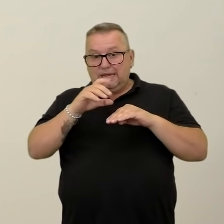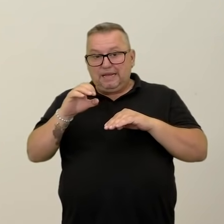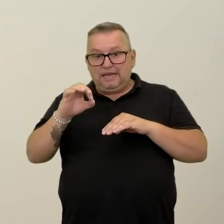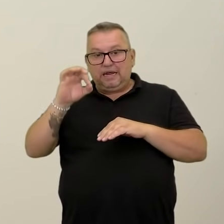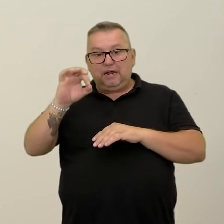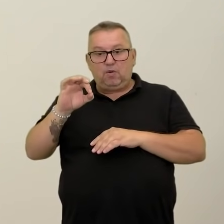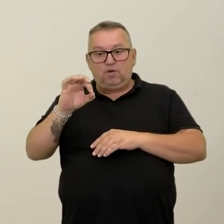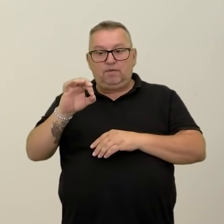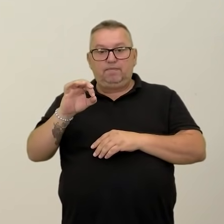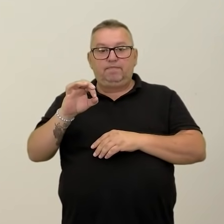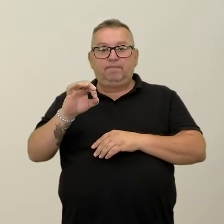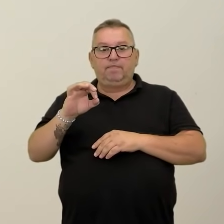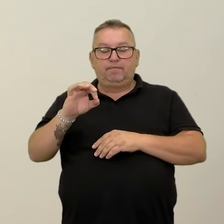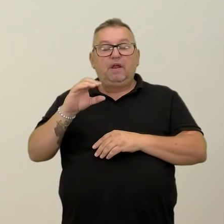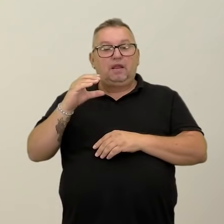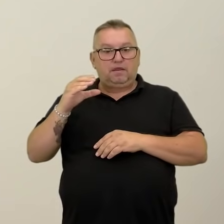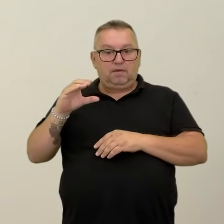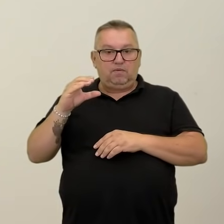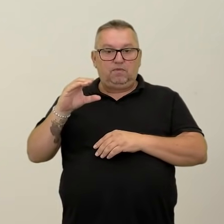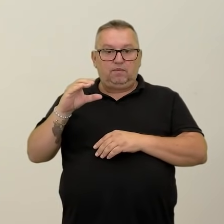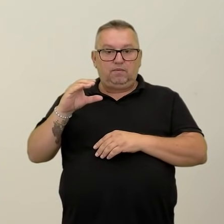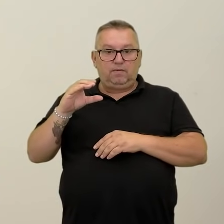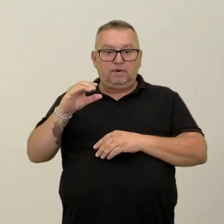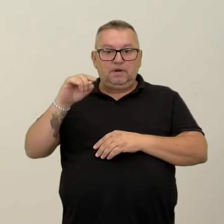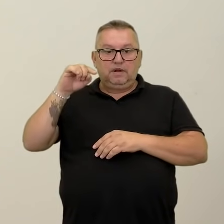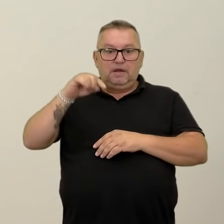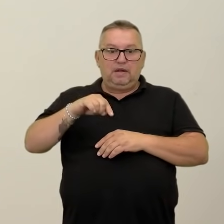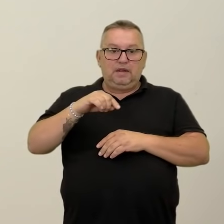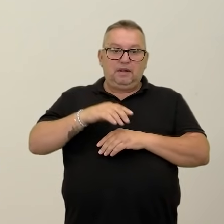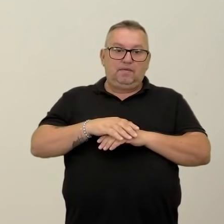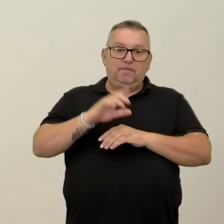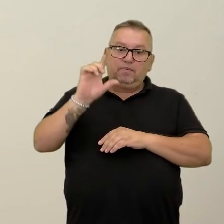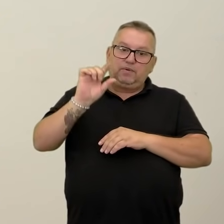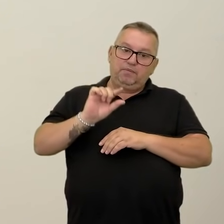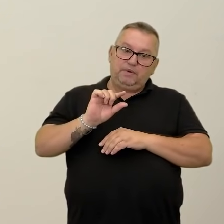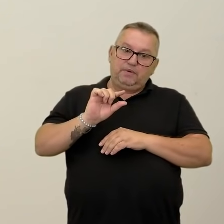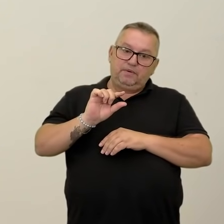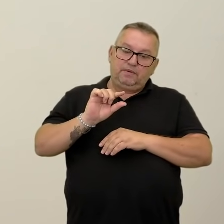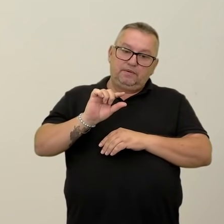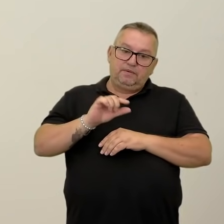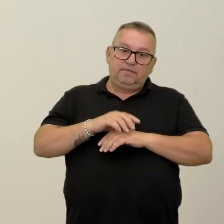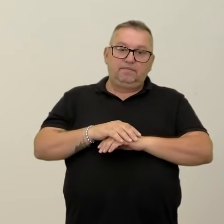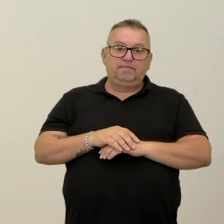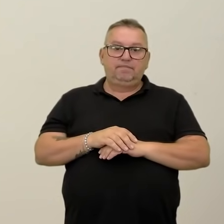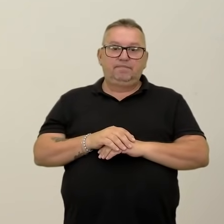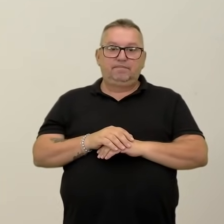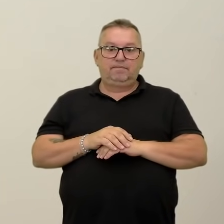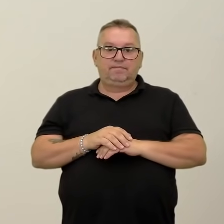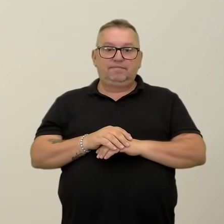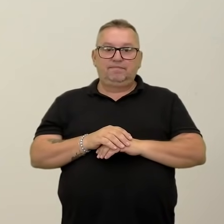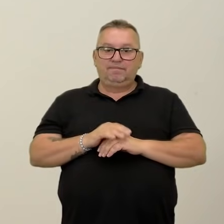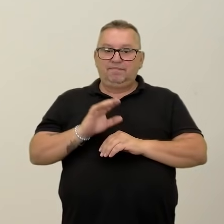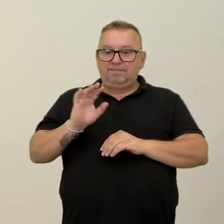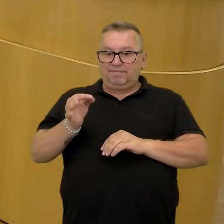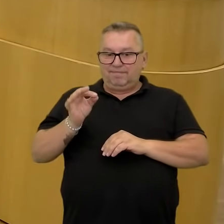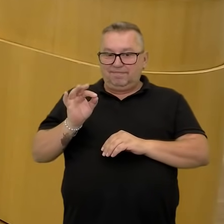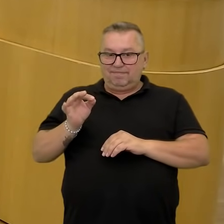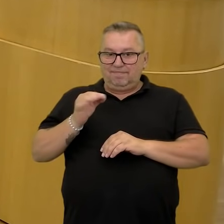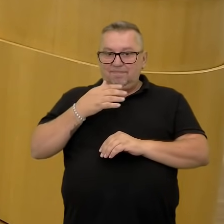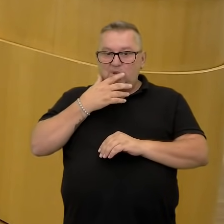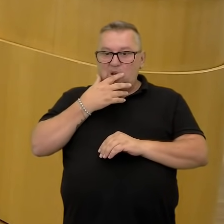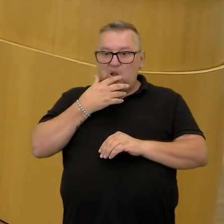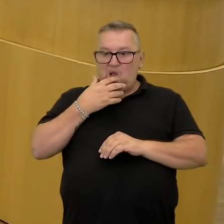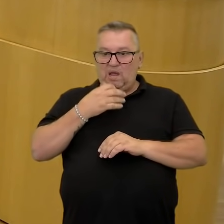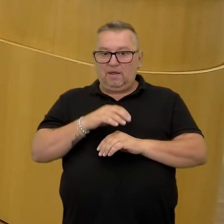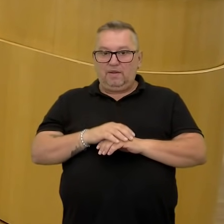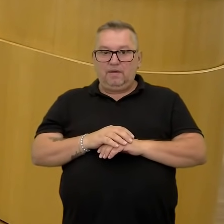graus 100 graus celsius né aqui vai ser um pouquinho menos para não vai precisar chegar a 100 graus C o professor é